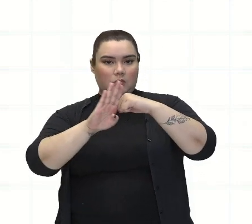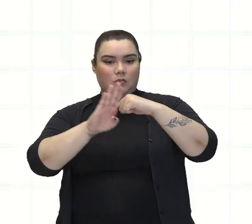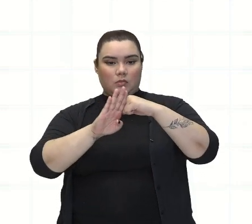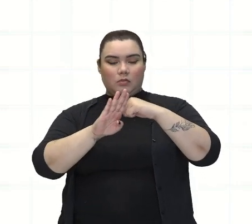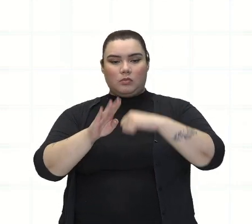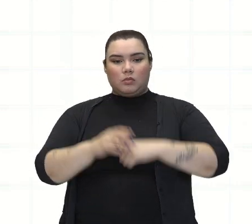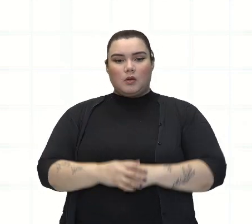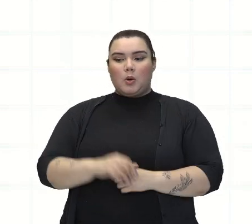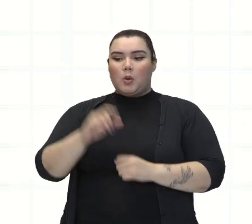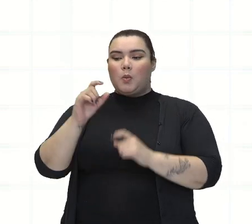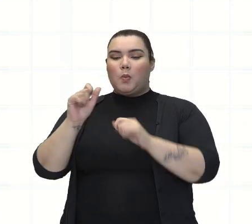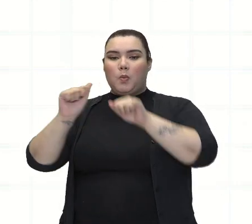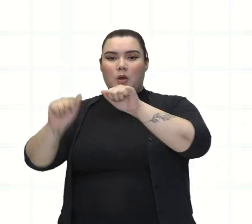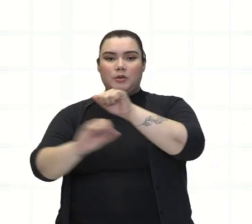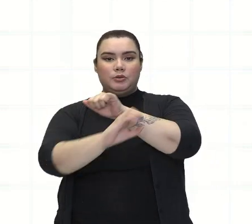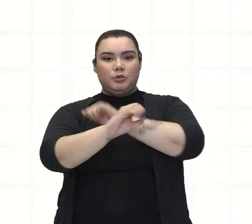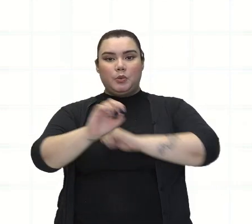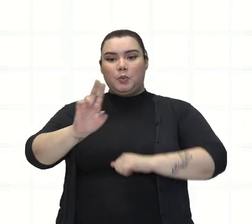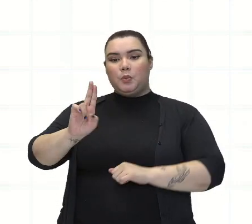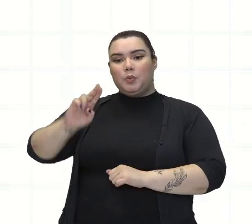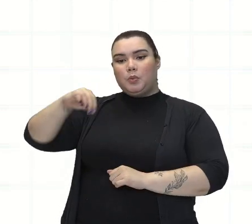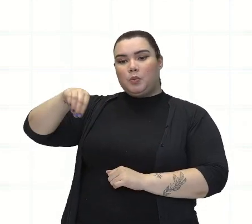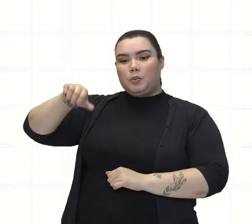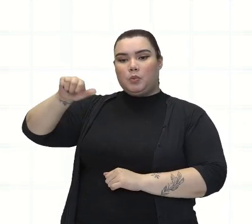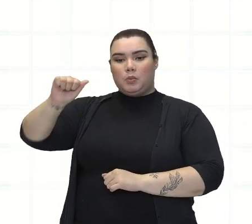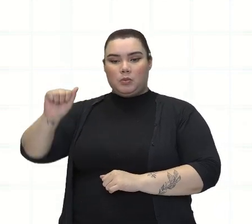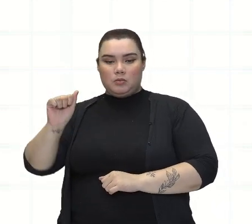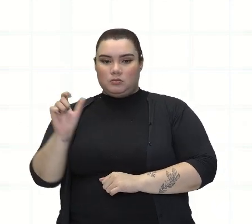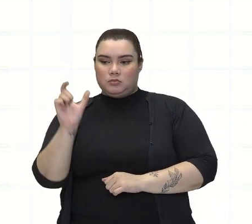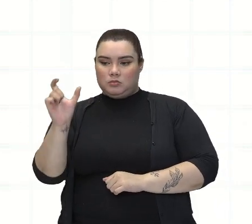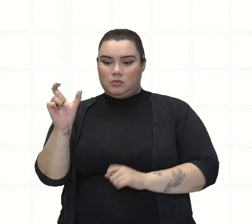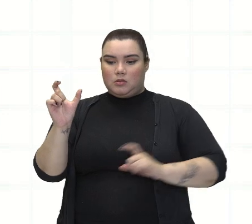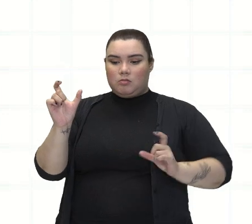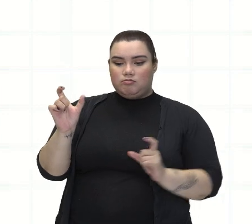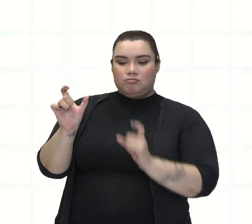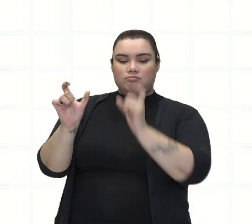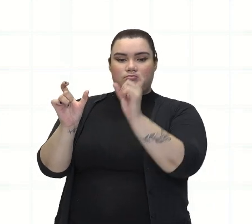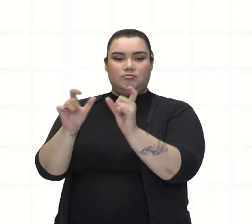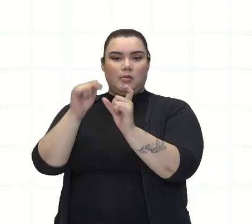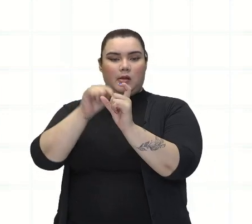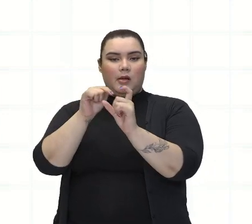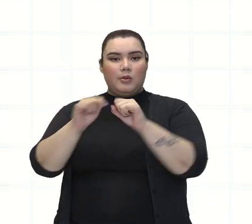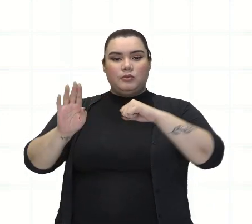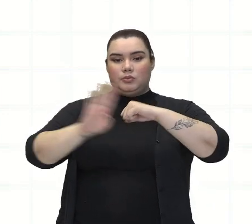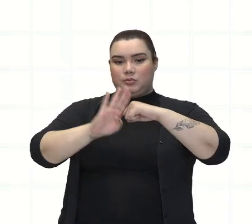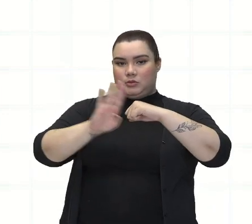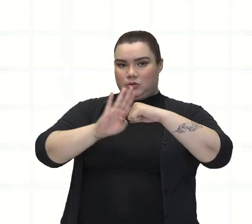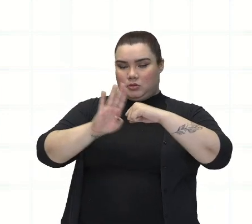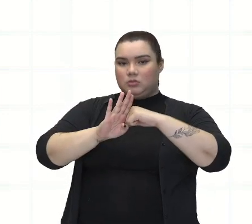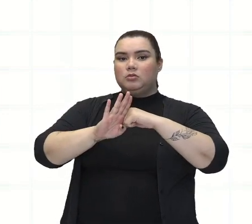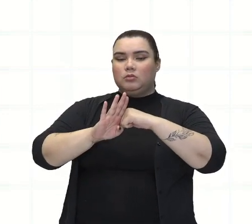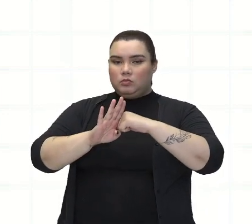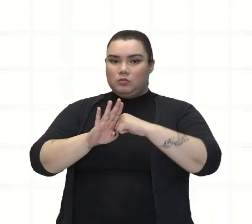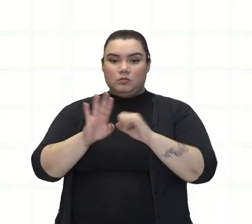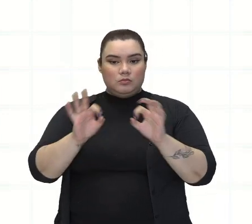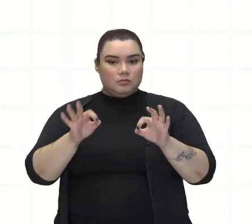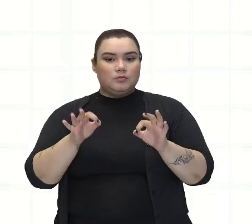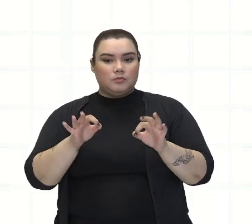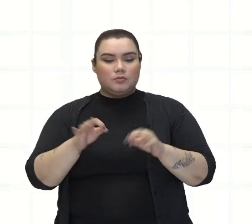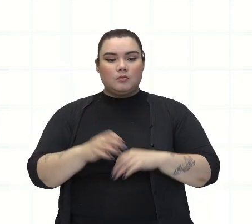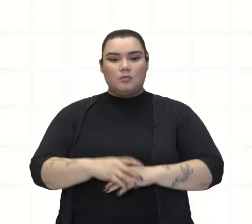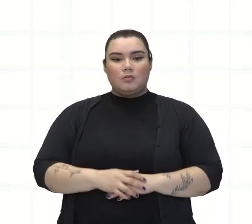substantivo, o uma também, especificando que essa casa aí é uma prisão, mas não detalha, então,